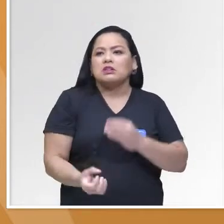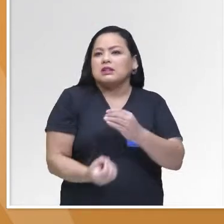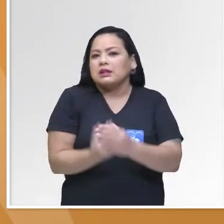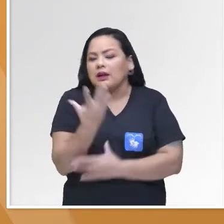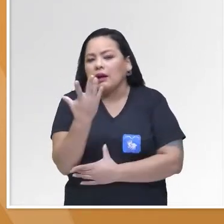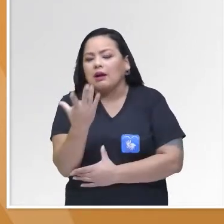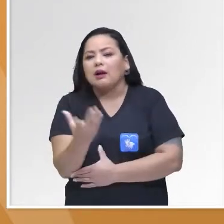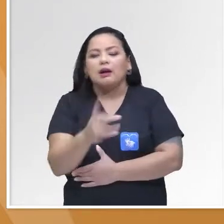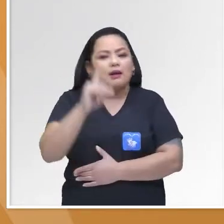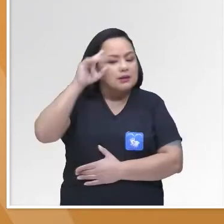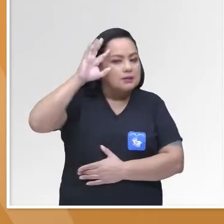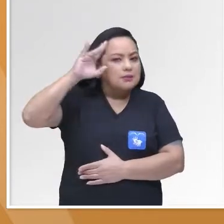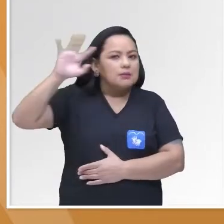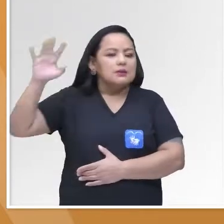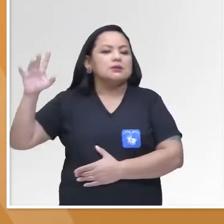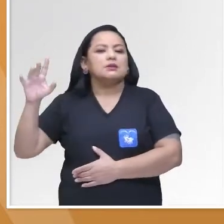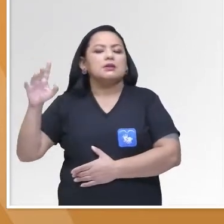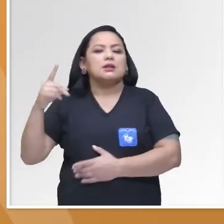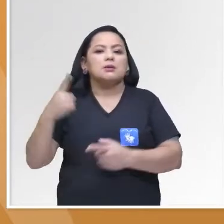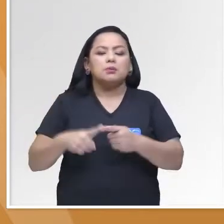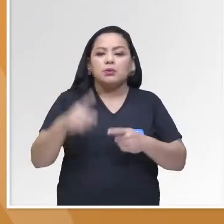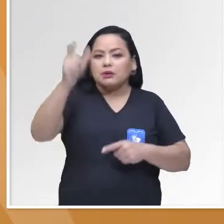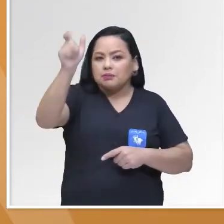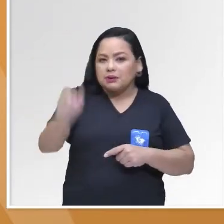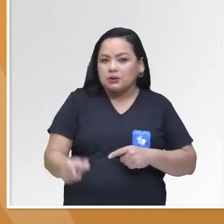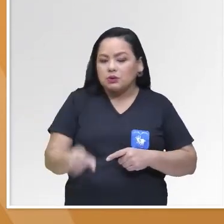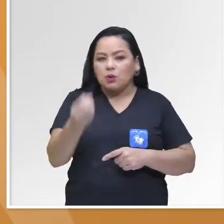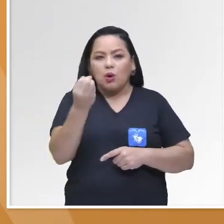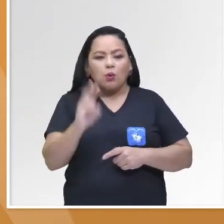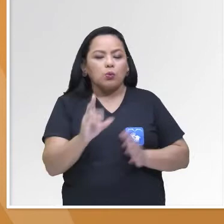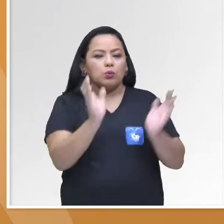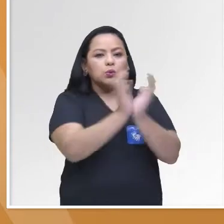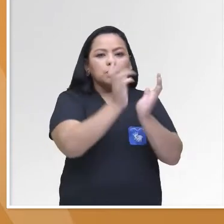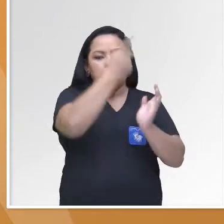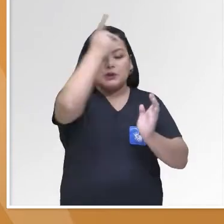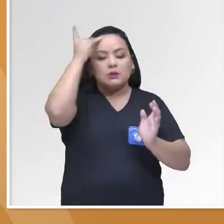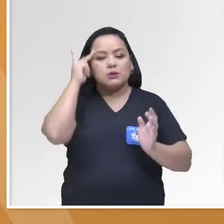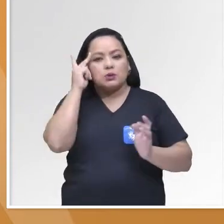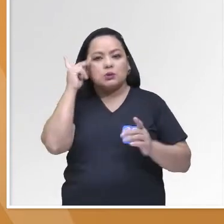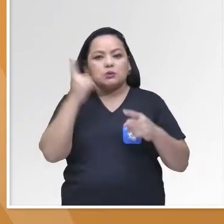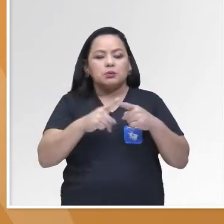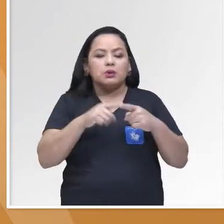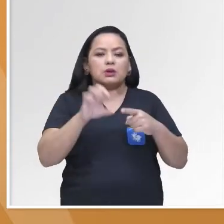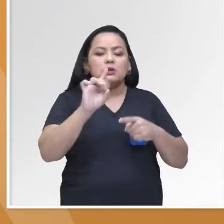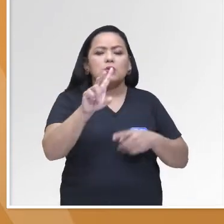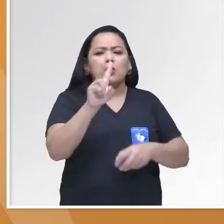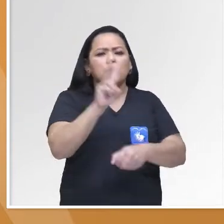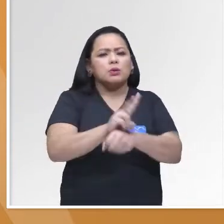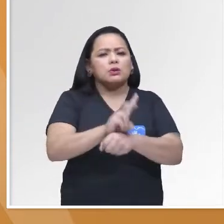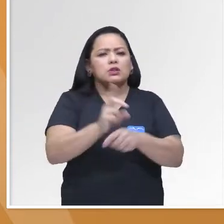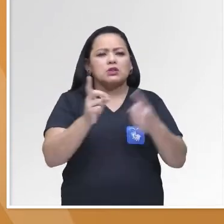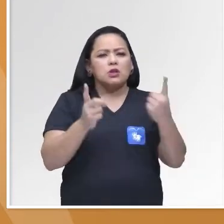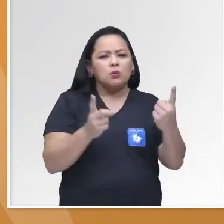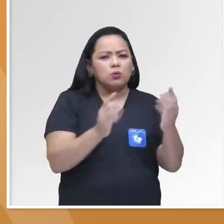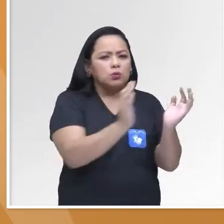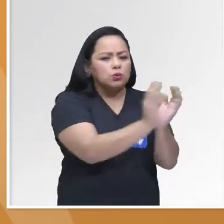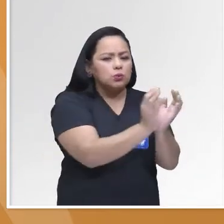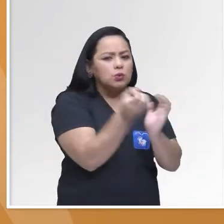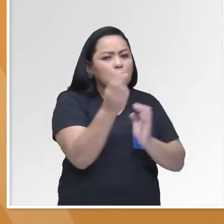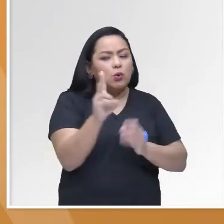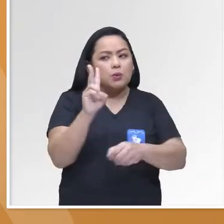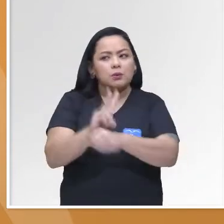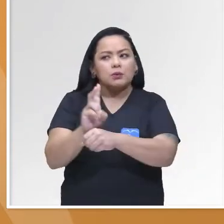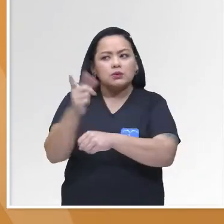foi imaginada por alguém ou por um grupo de pessoas apenas para proteger uns ou para